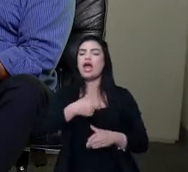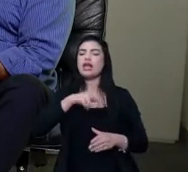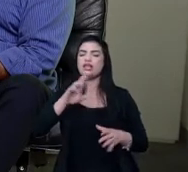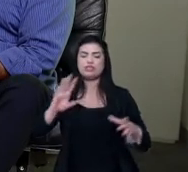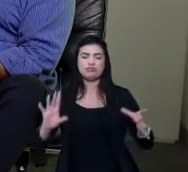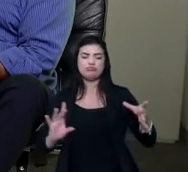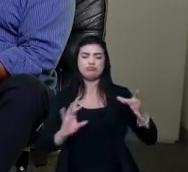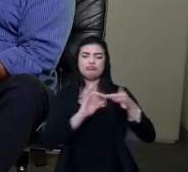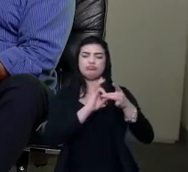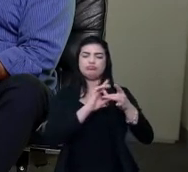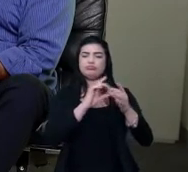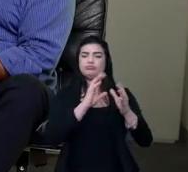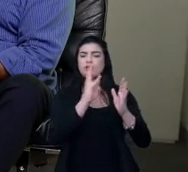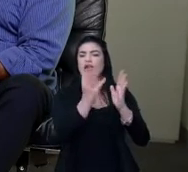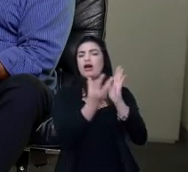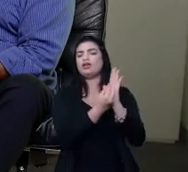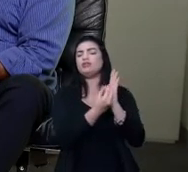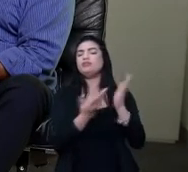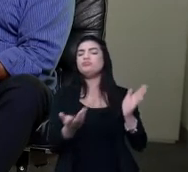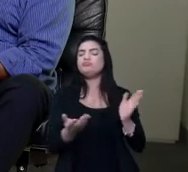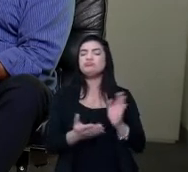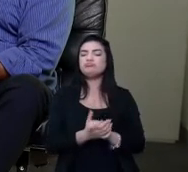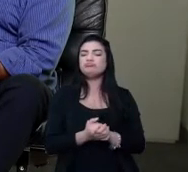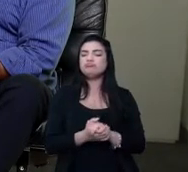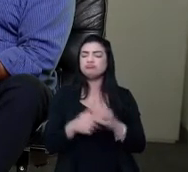produção à religião? Como você